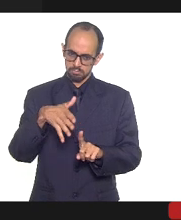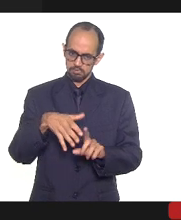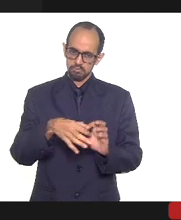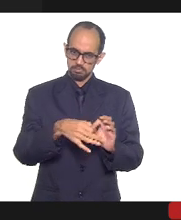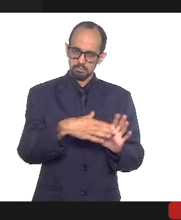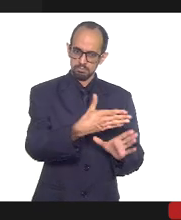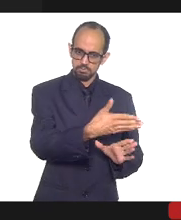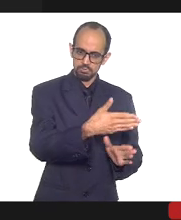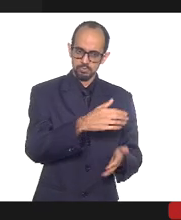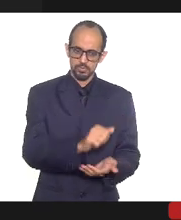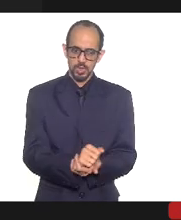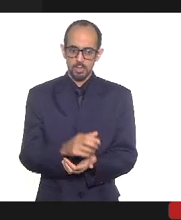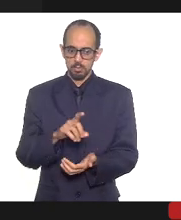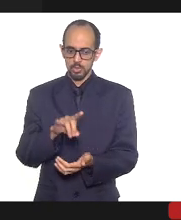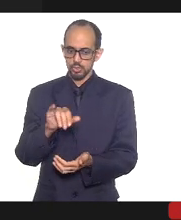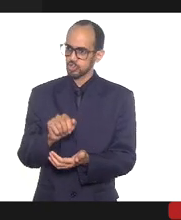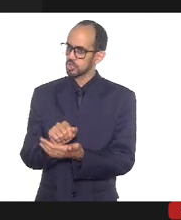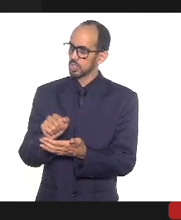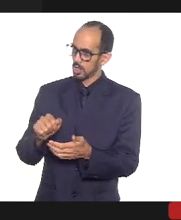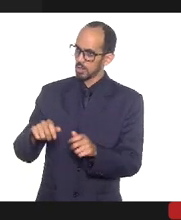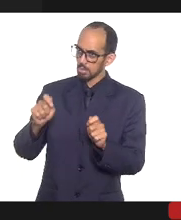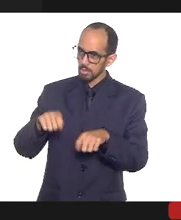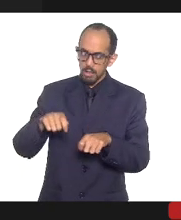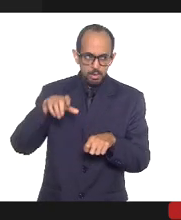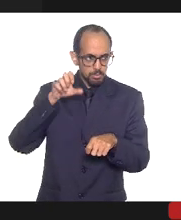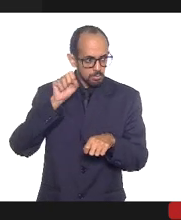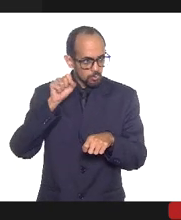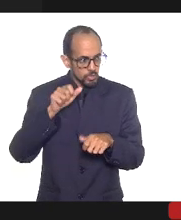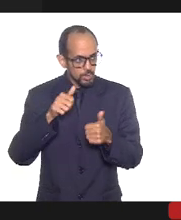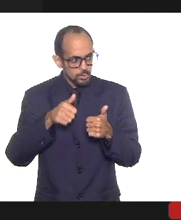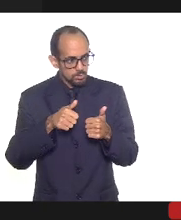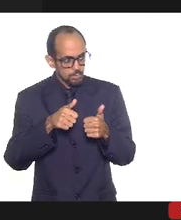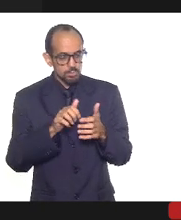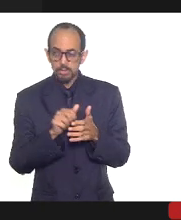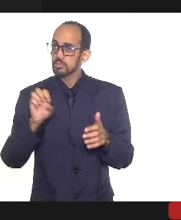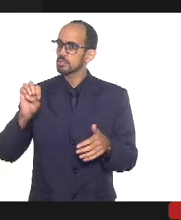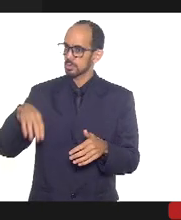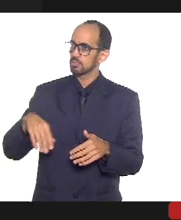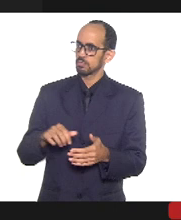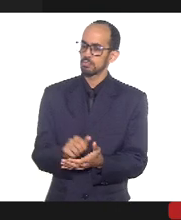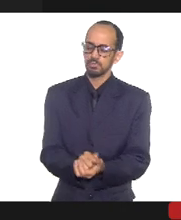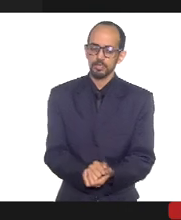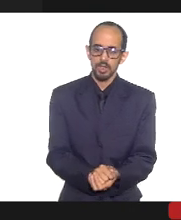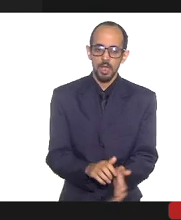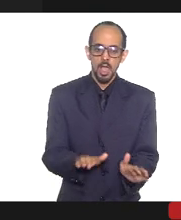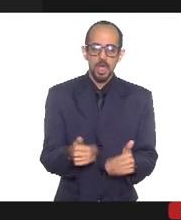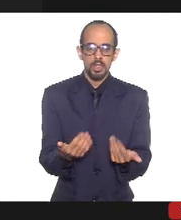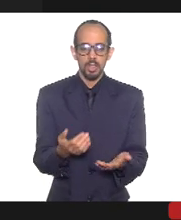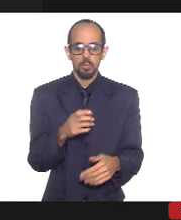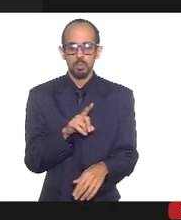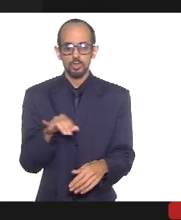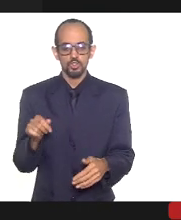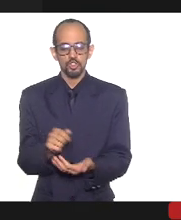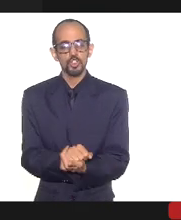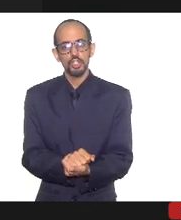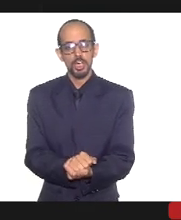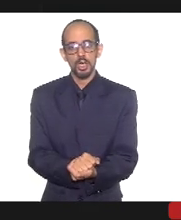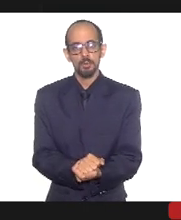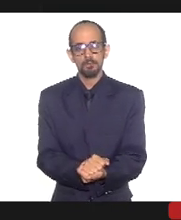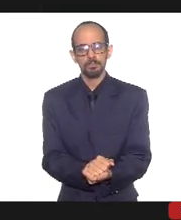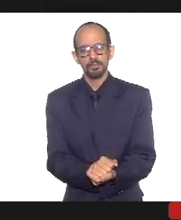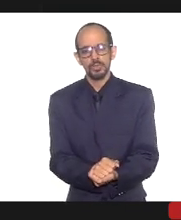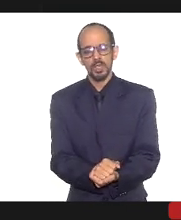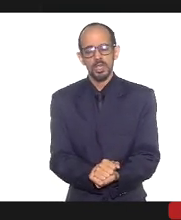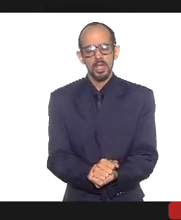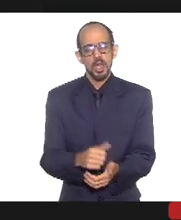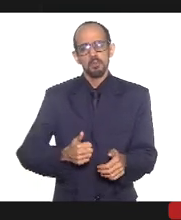Bom dia. Alô, estão me ouvindo? Estamos sim, Cristiane. Bom dia, né? Primeiramente, eu gostaria